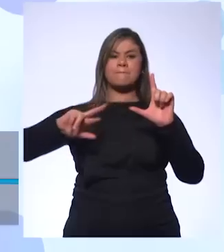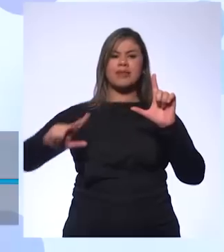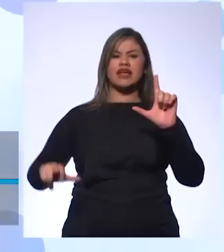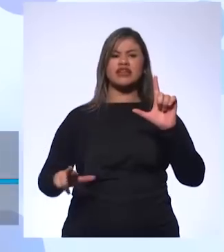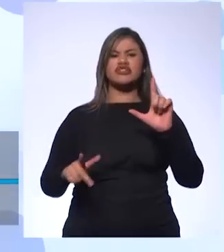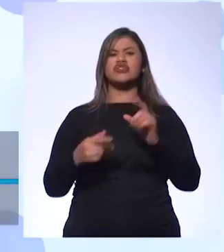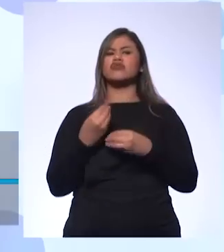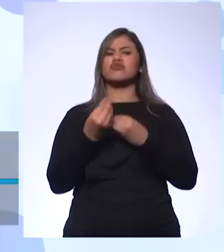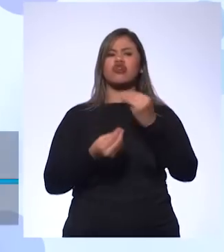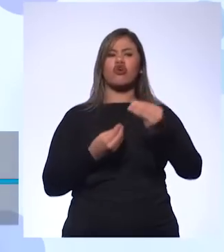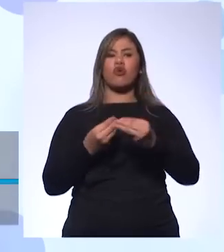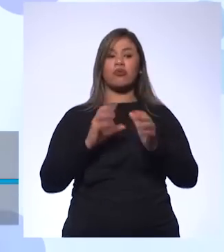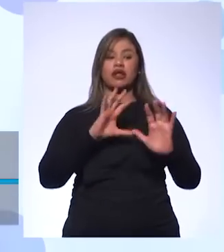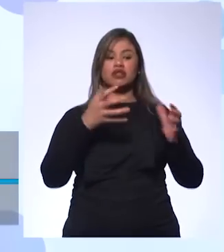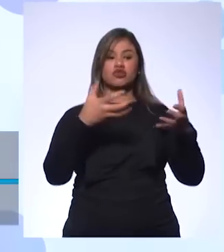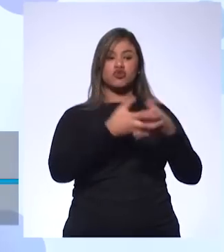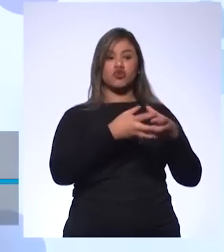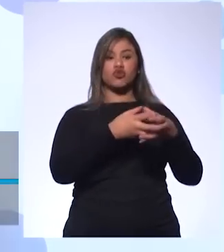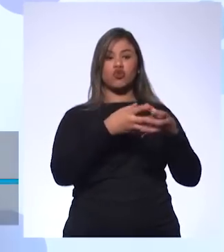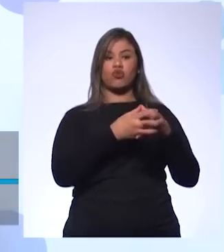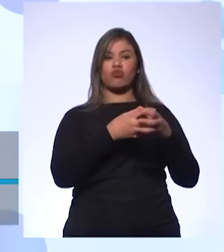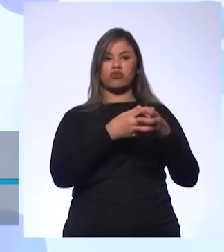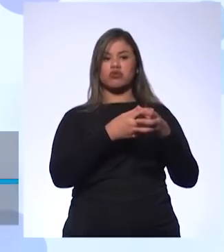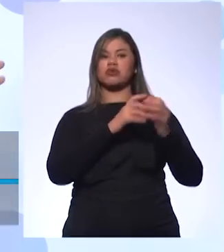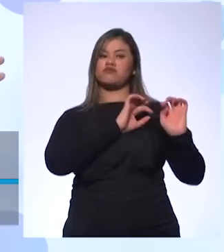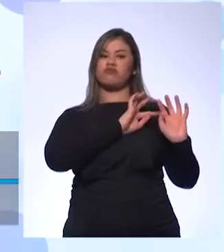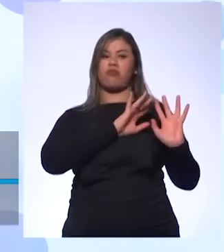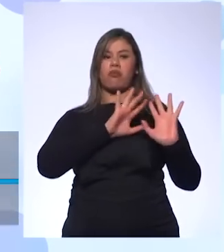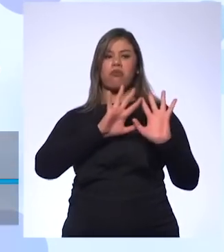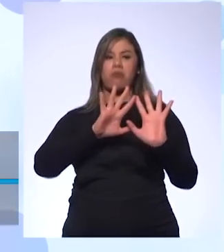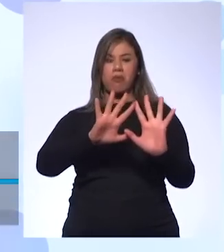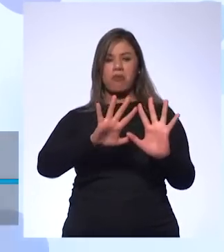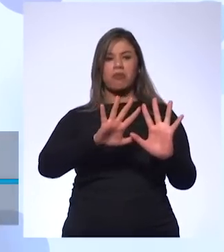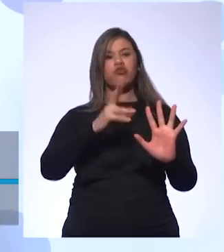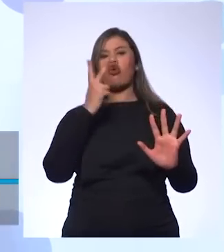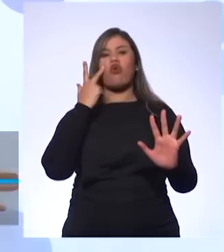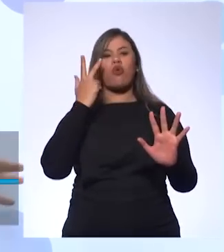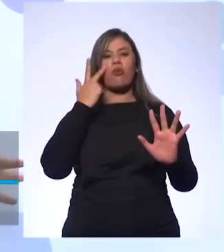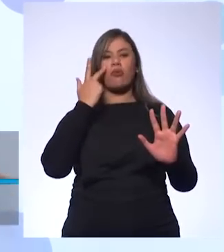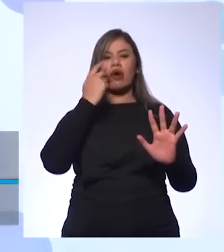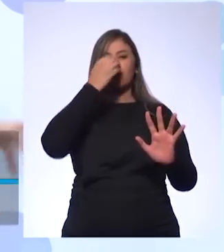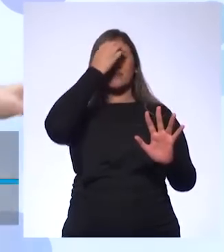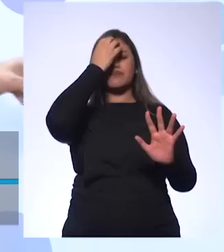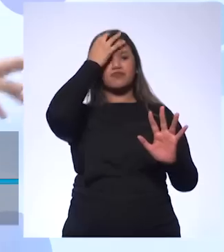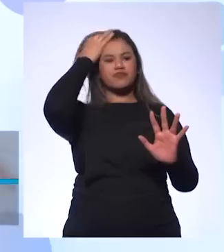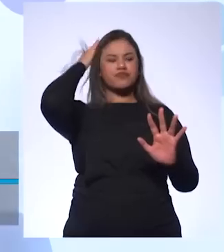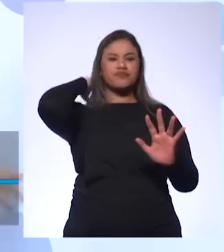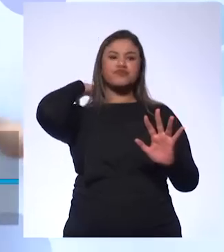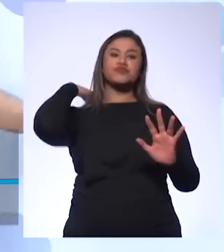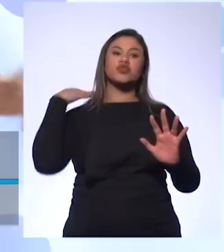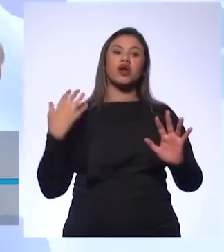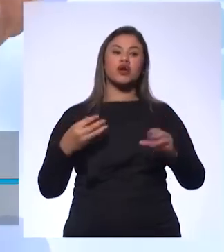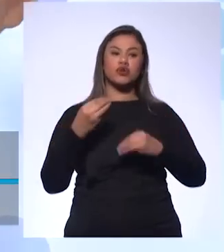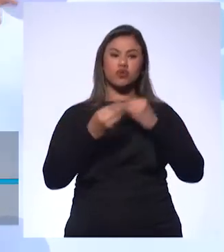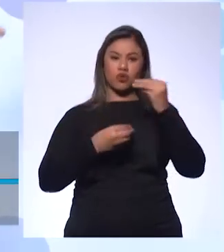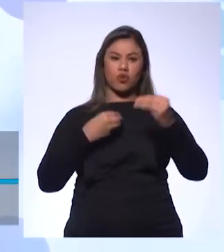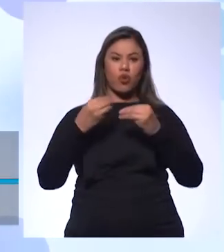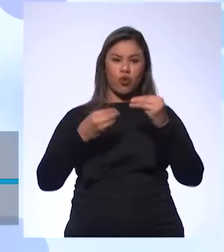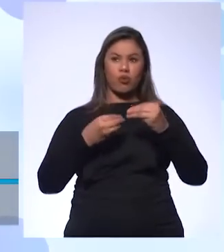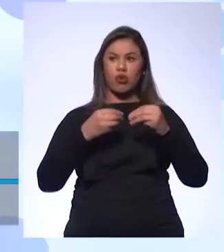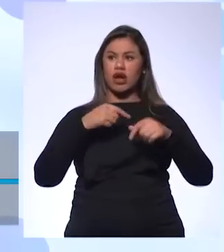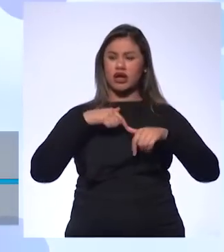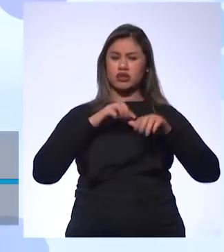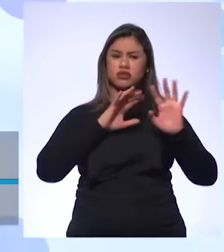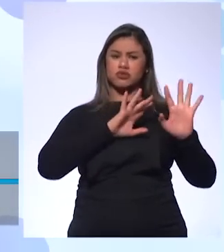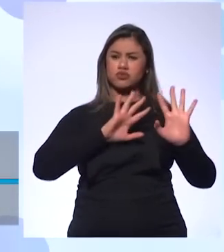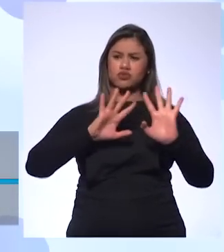causavam? Não, eles iam em grupo. Eles têm que andar junto com Isso, os deles. Isso é isso. normal. Nossa, o rolezinho, os caras chegam, destrói tudo. Não, eles